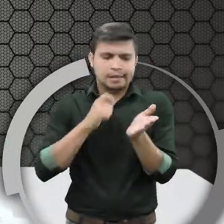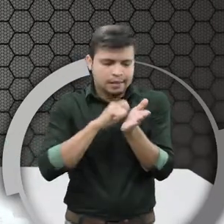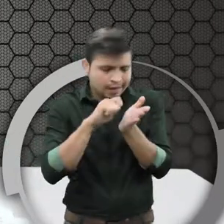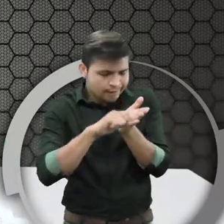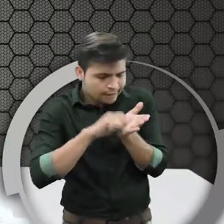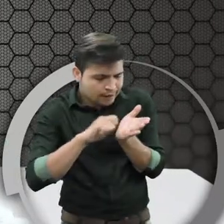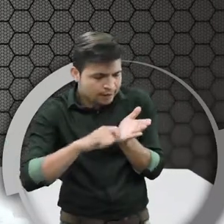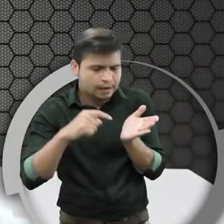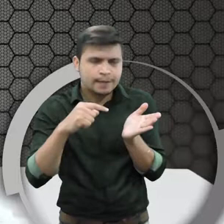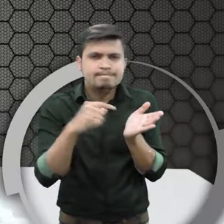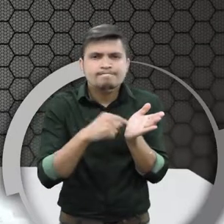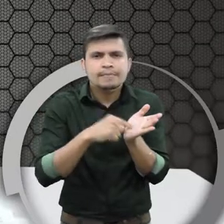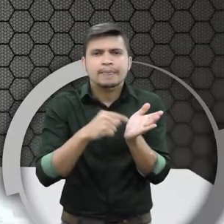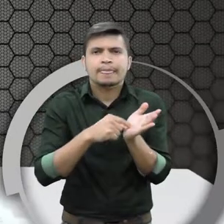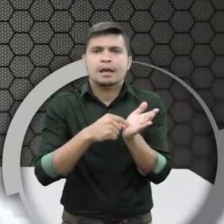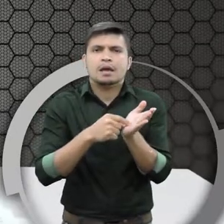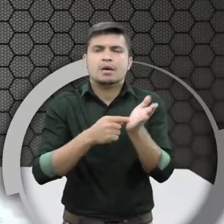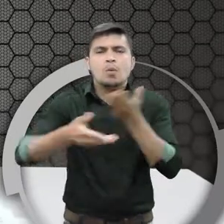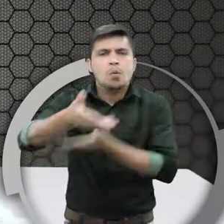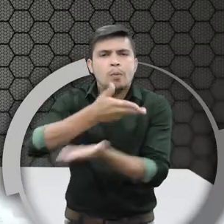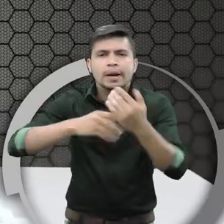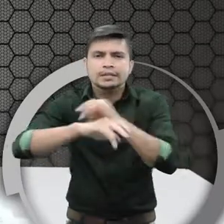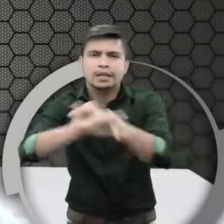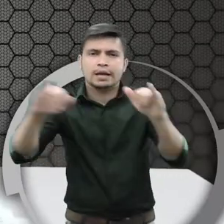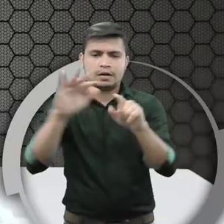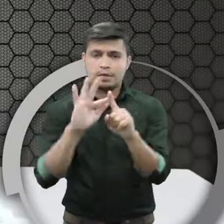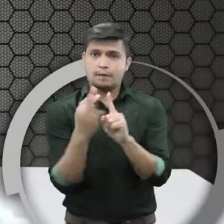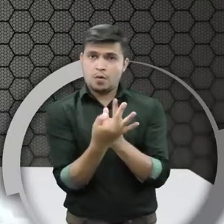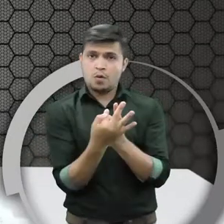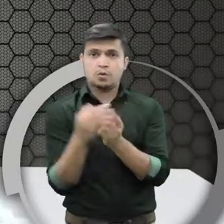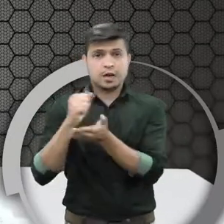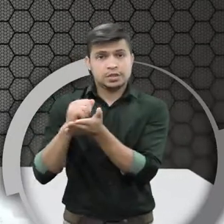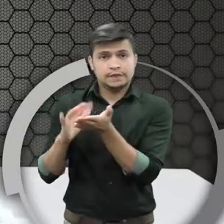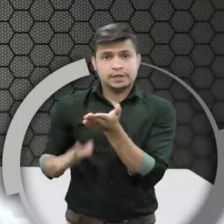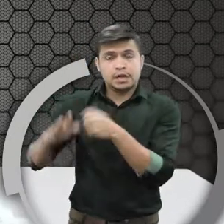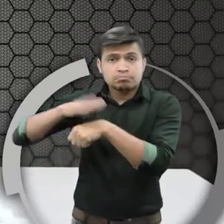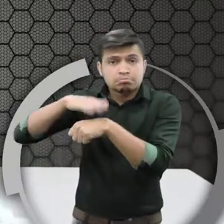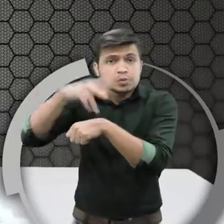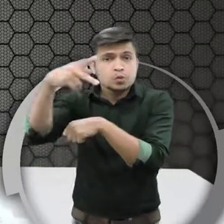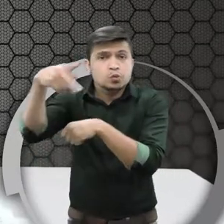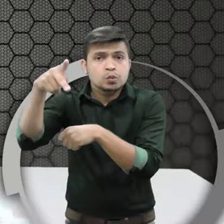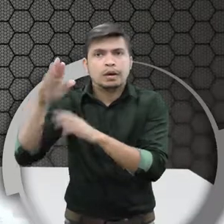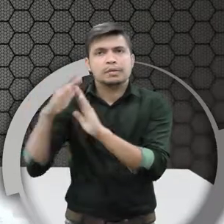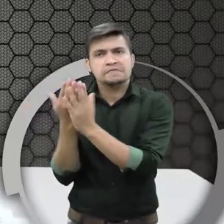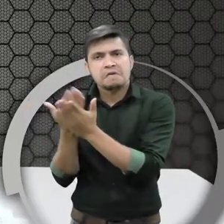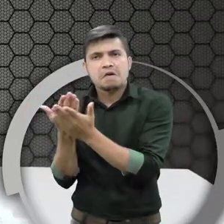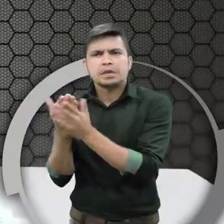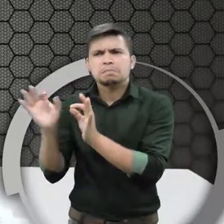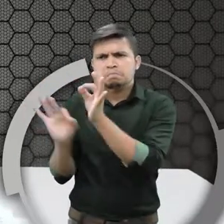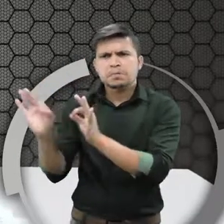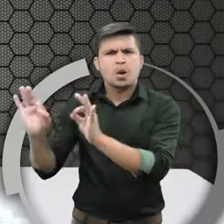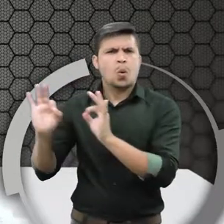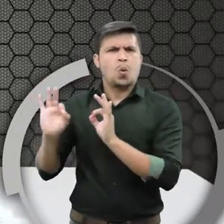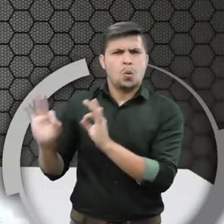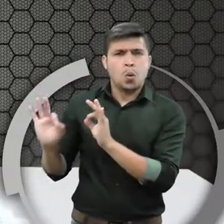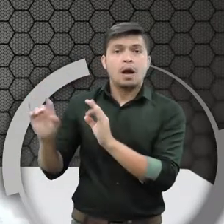e compartilhar nos fóruns atividades que tenham sido interessantes, que você tenha realizado no multimeios e que tenha